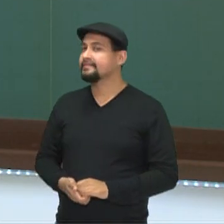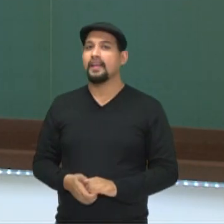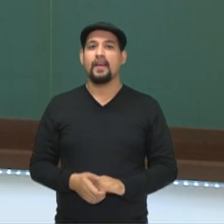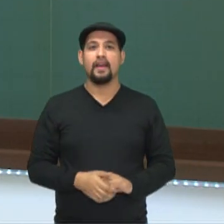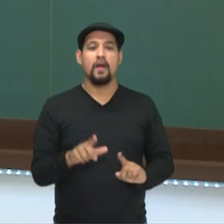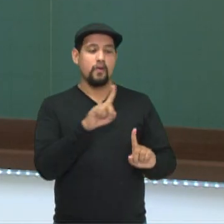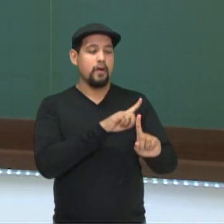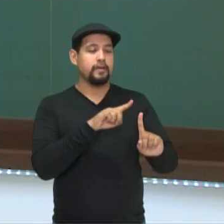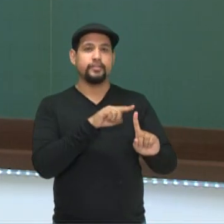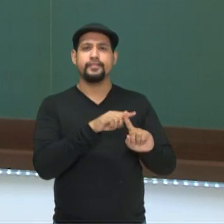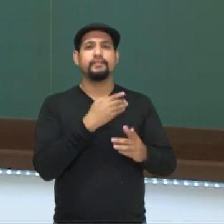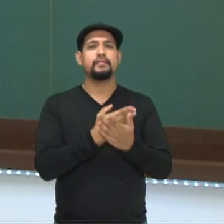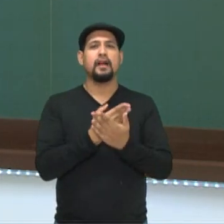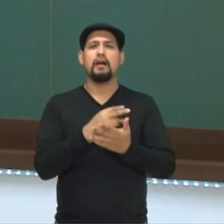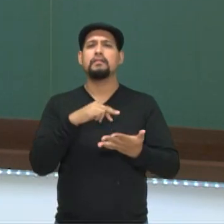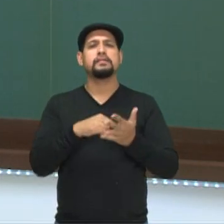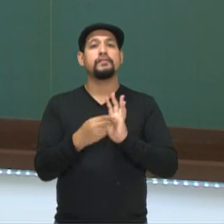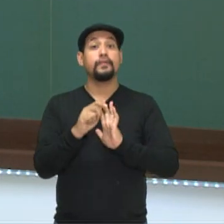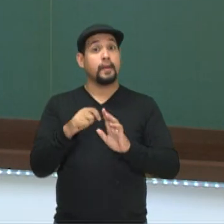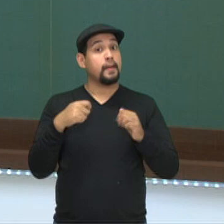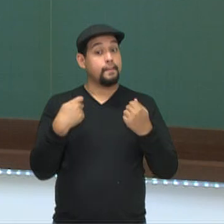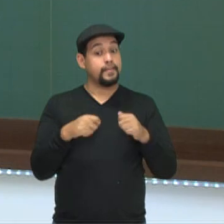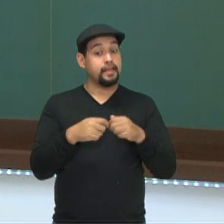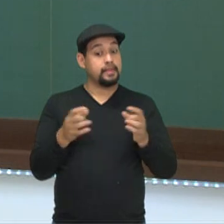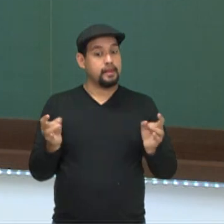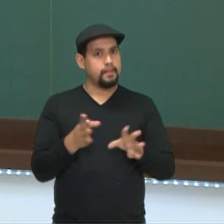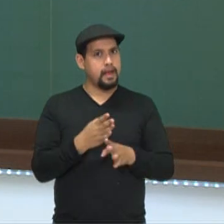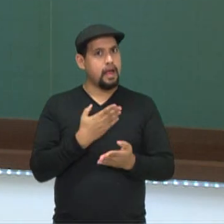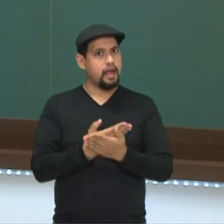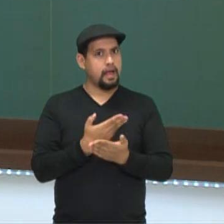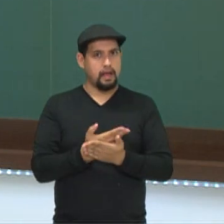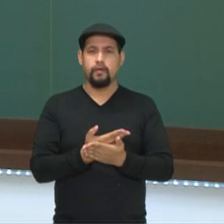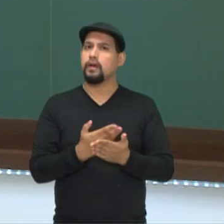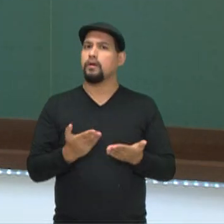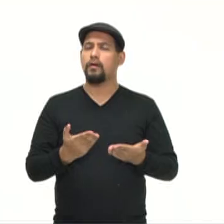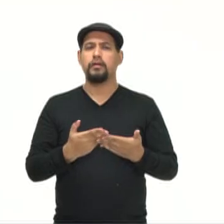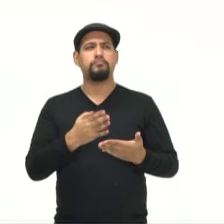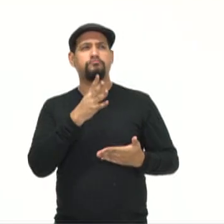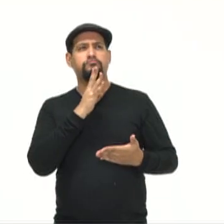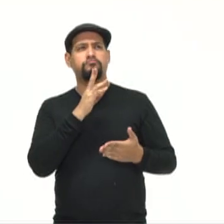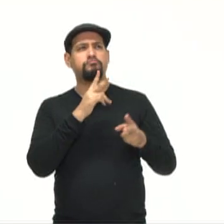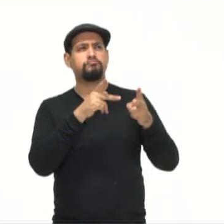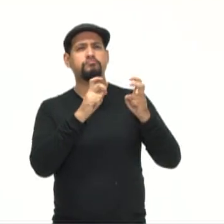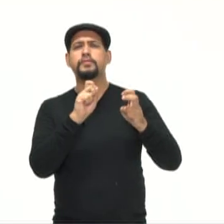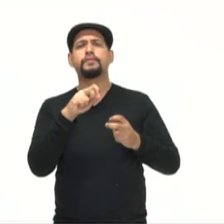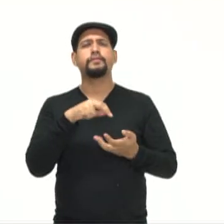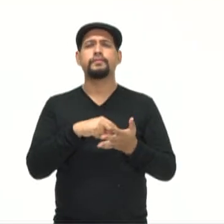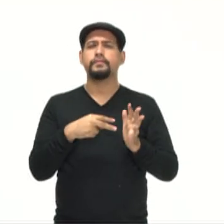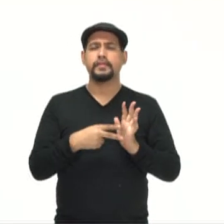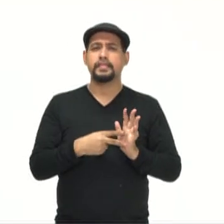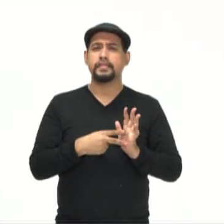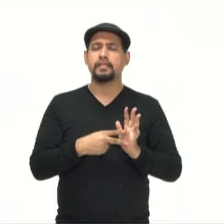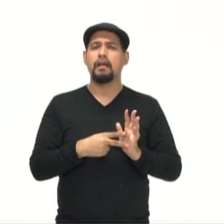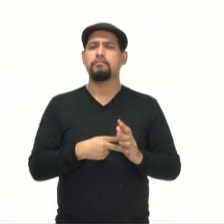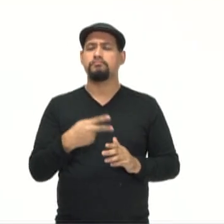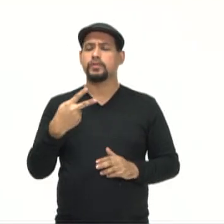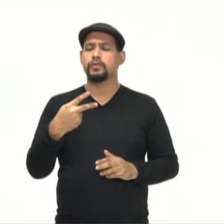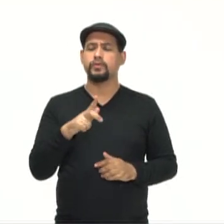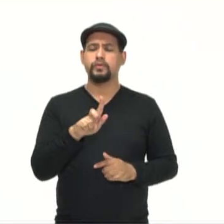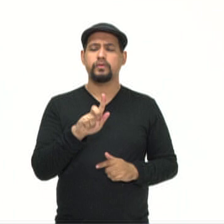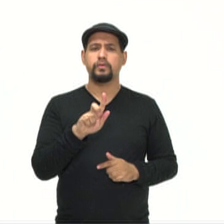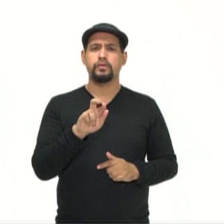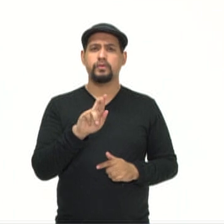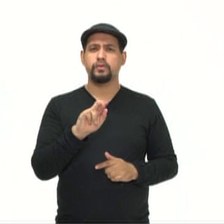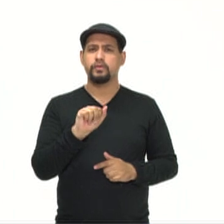é? Você precisa terminar essa aula, eu e você, reconhecendo uma equação de segundo grau, sabendo o que é